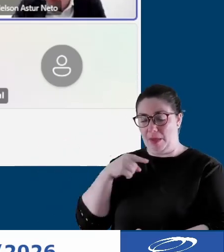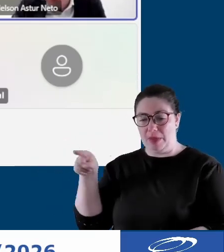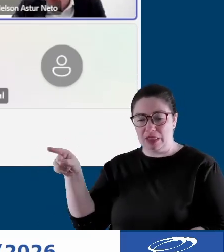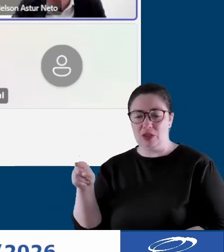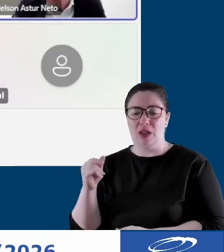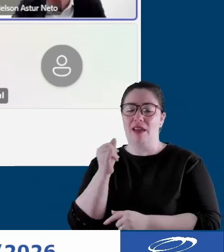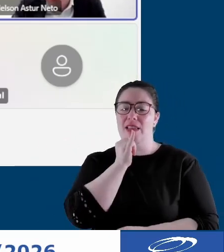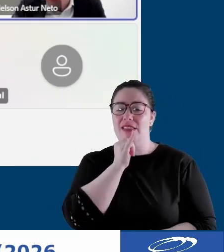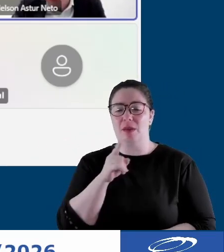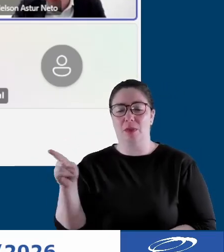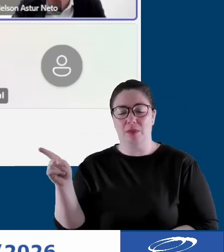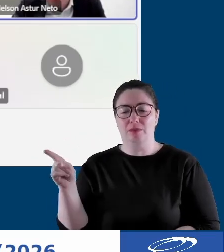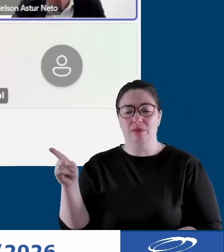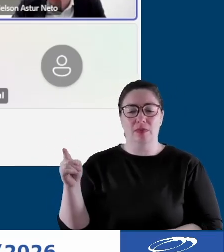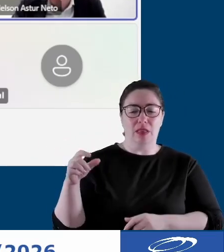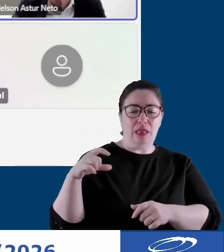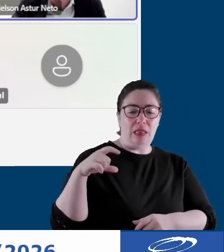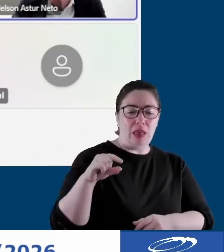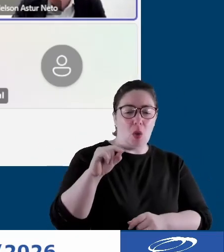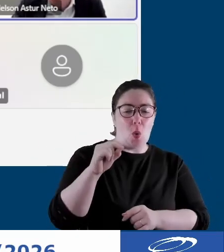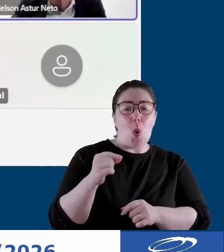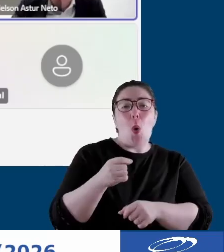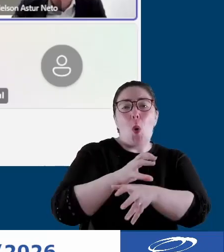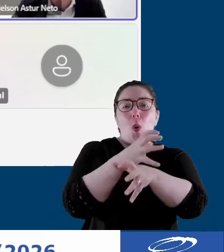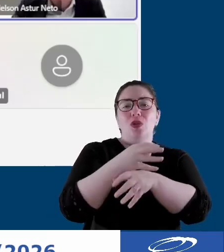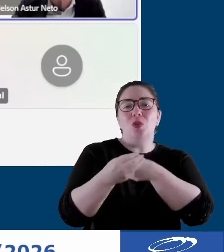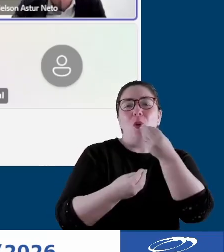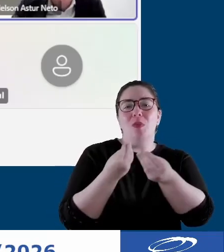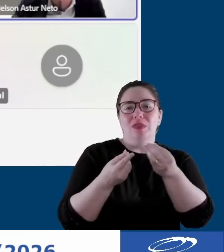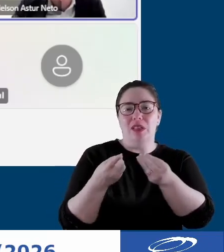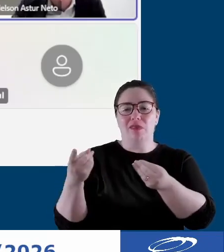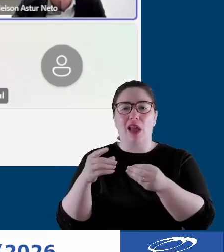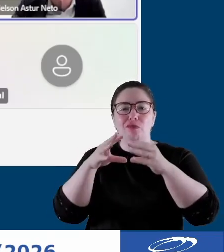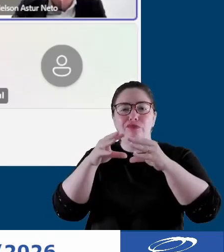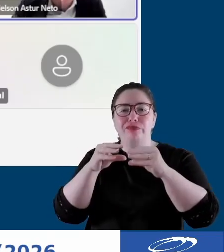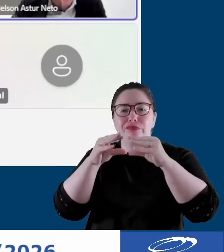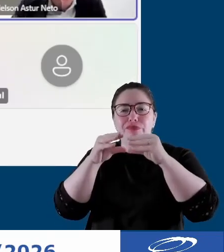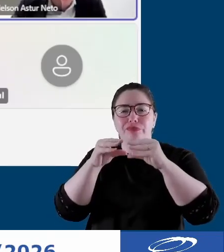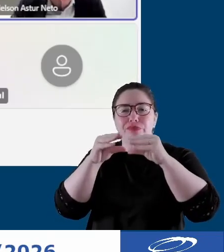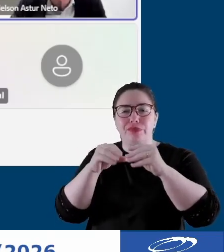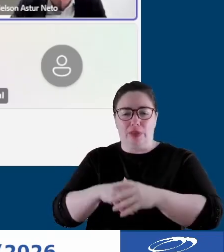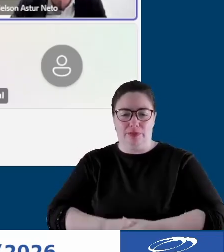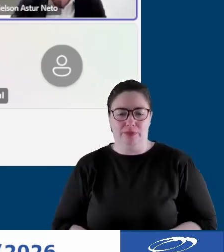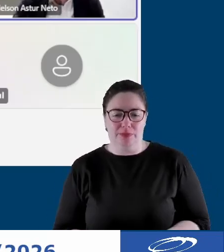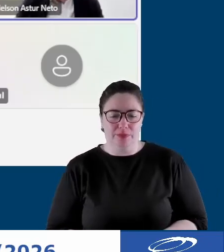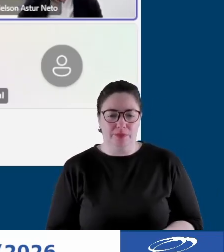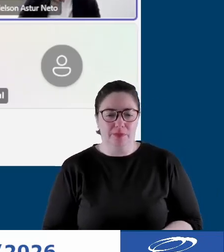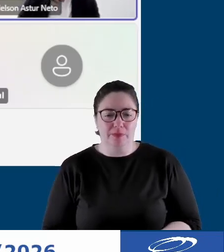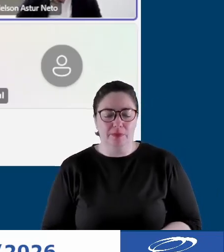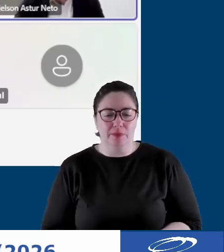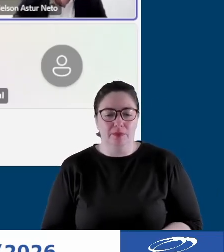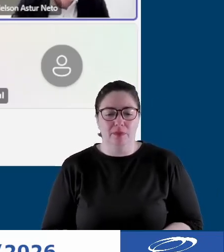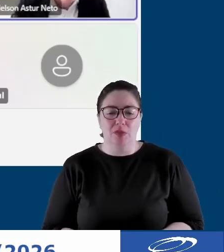ela desenvolve aqui uma espondilodicite e uma infecção pós-operatória que acaba com todo o seu resultado. Em geral, a gente está